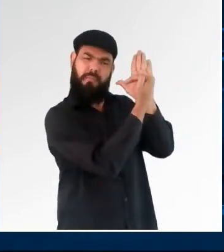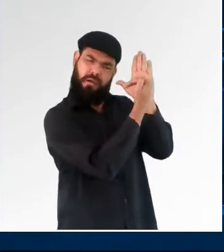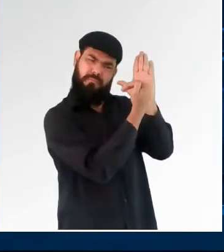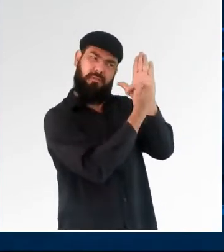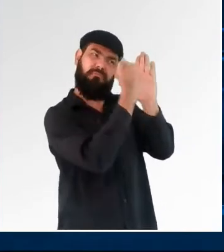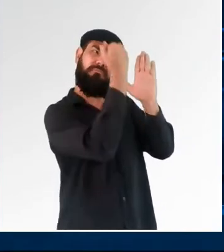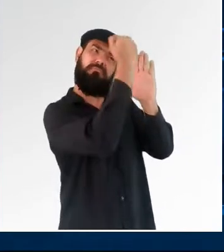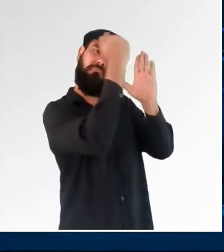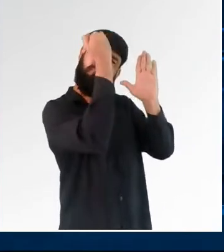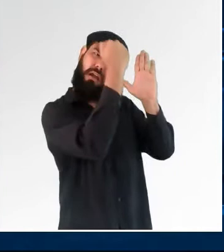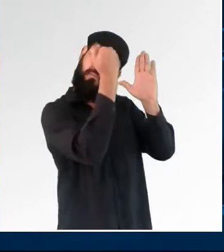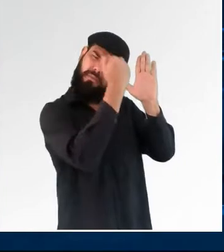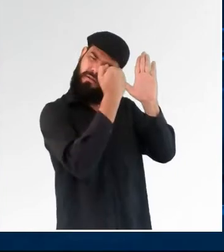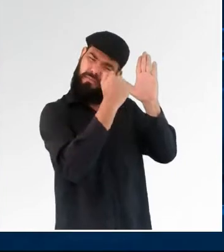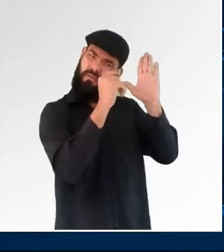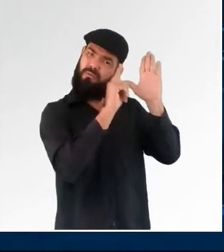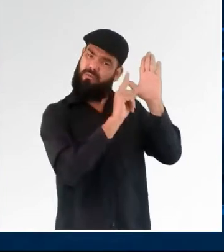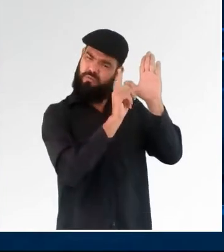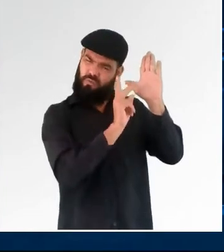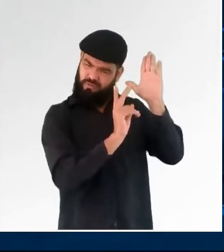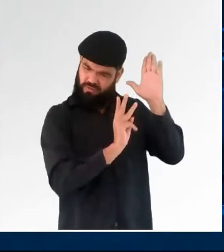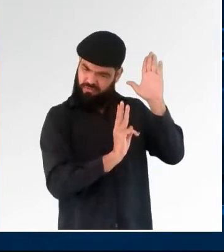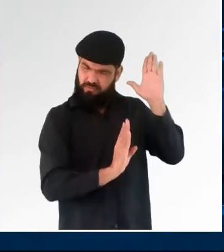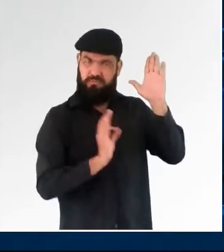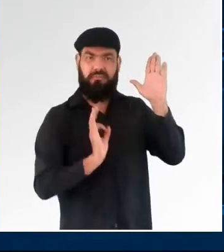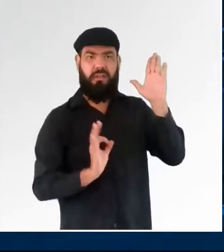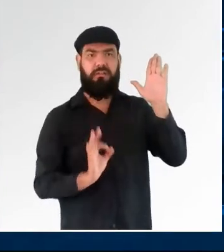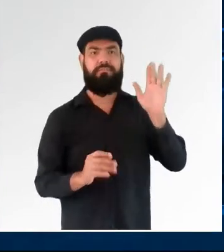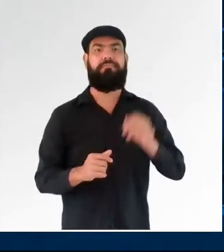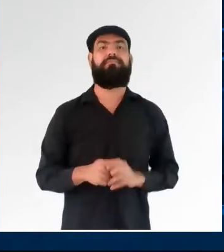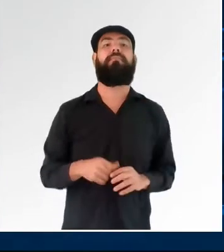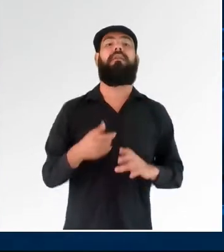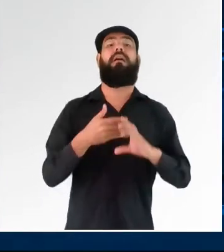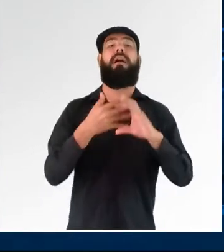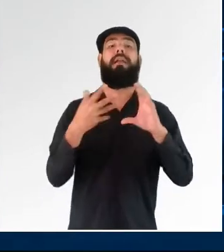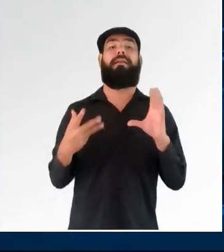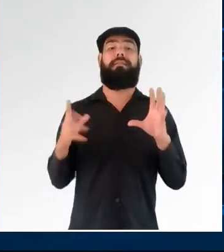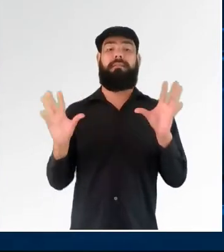narrativa. Olha só as características do resumo.